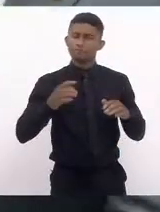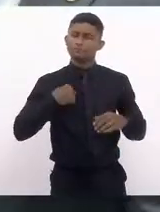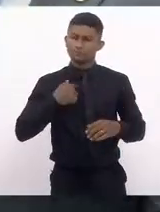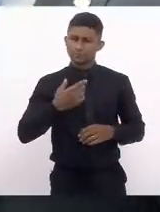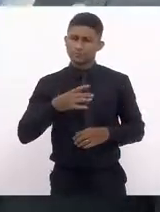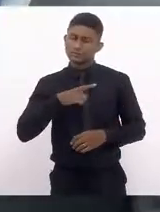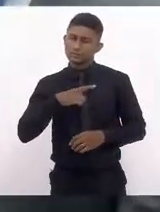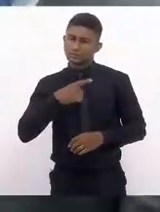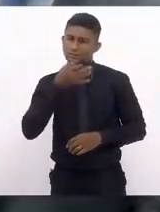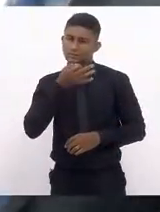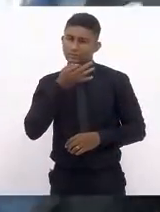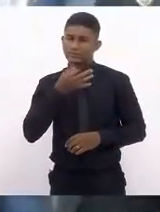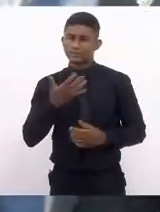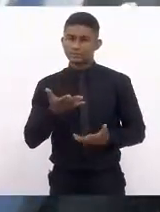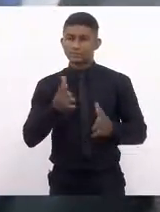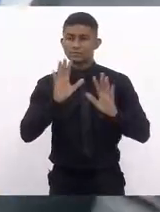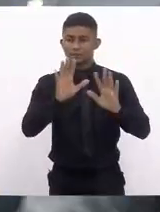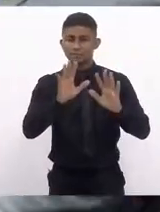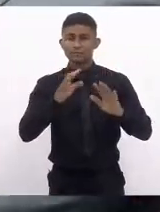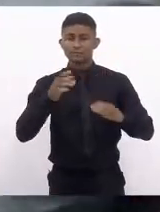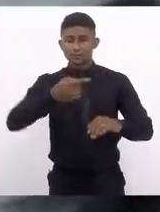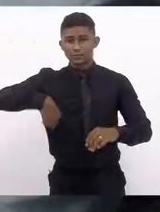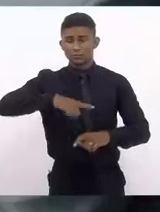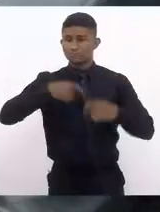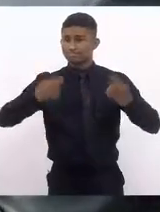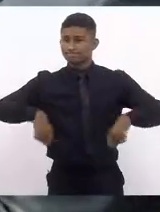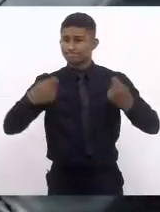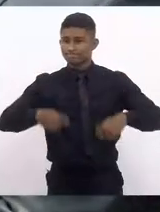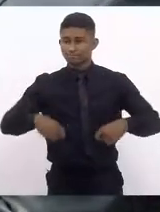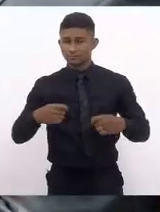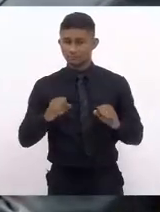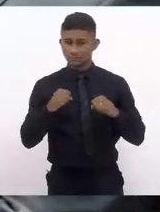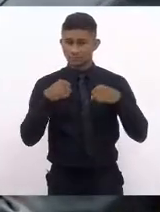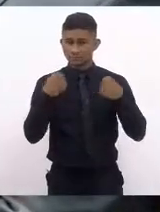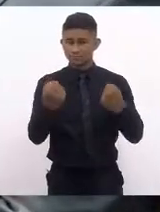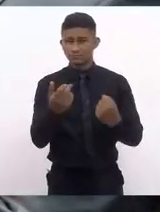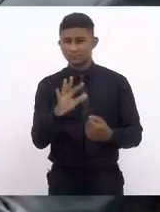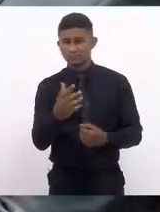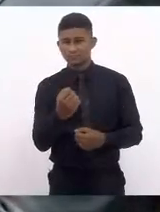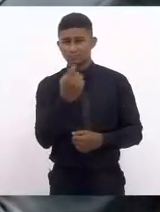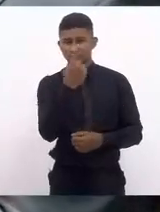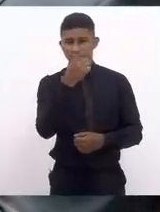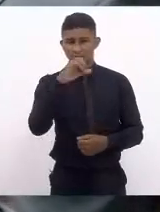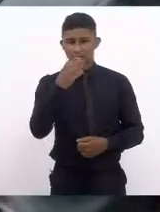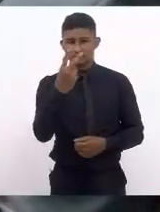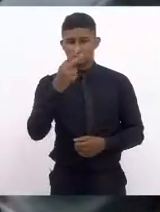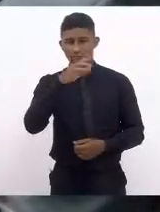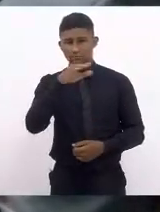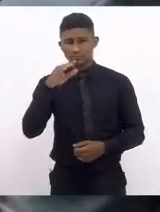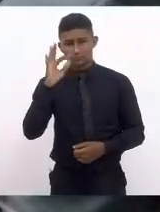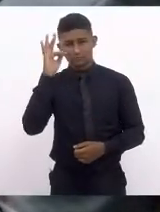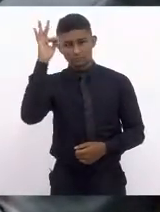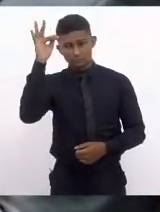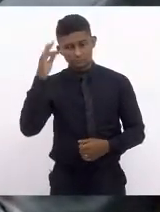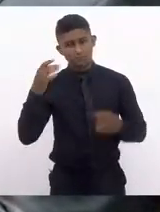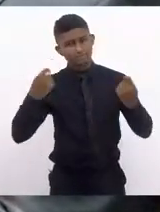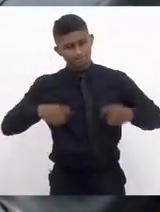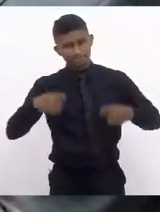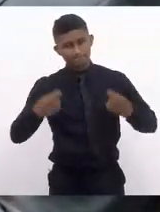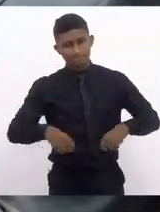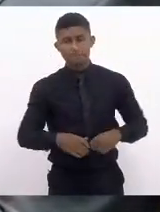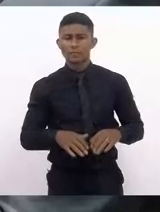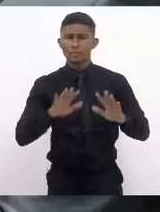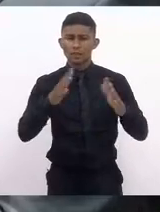destaque mas nós temos que caminhar para chegar à 192,5 no futuro temos que fazer isso é